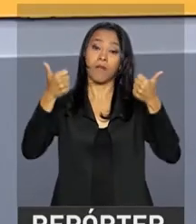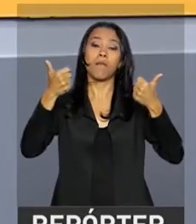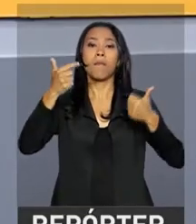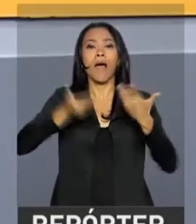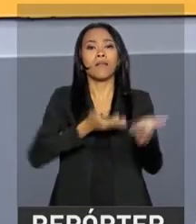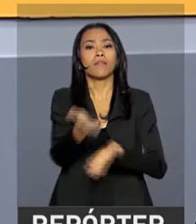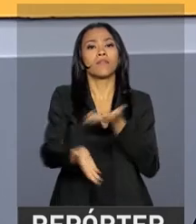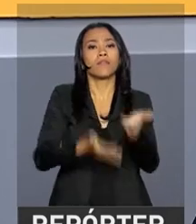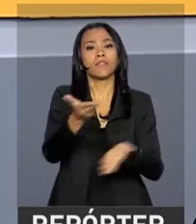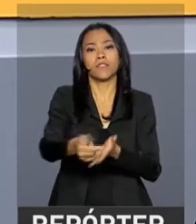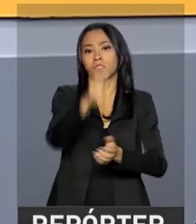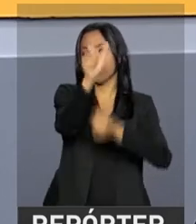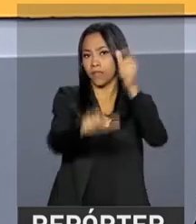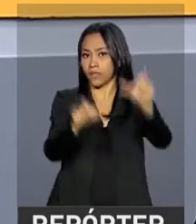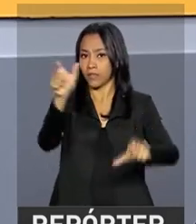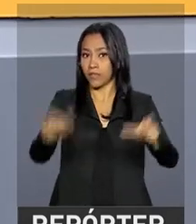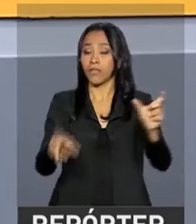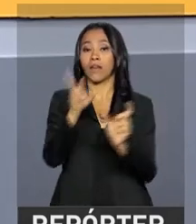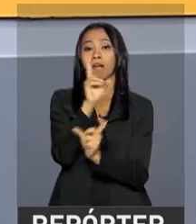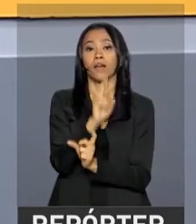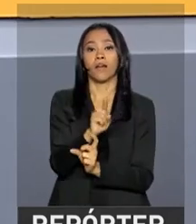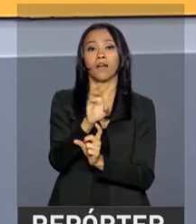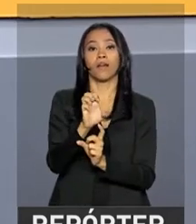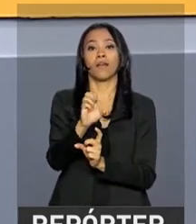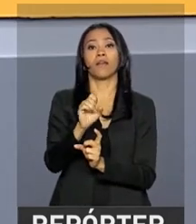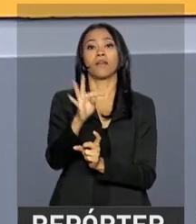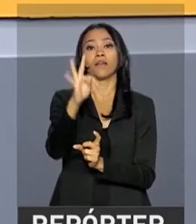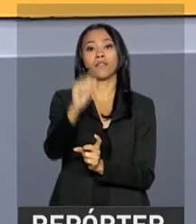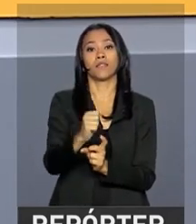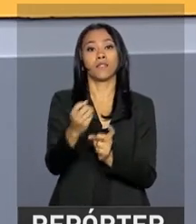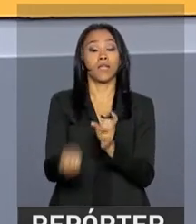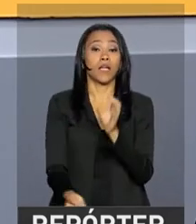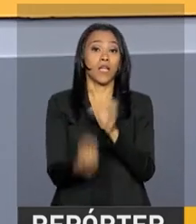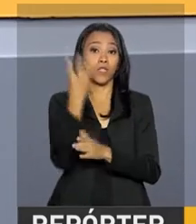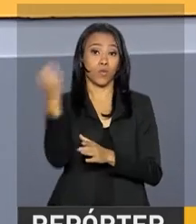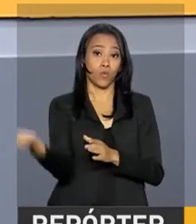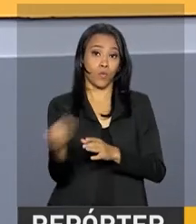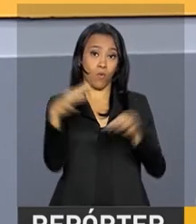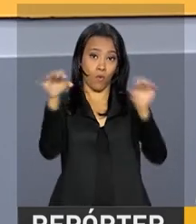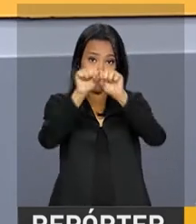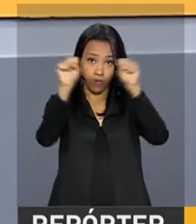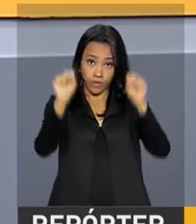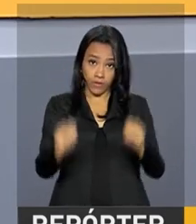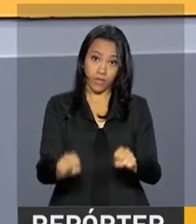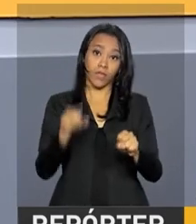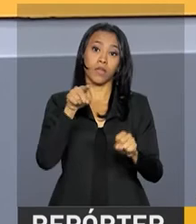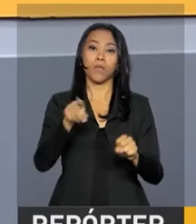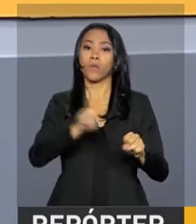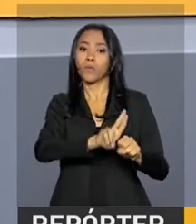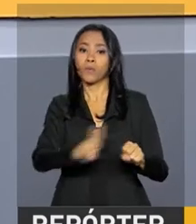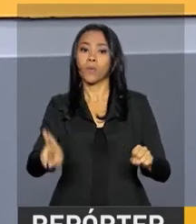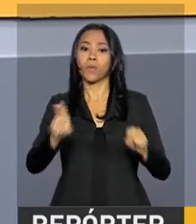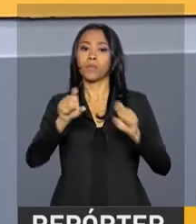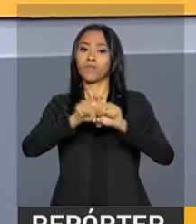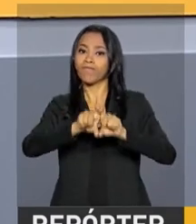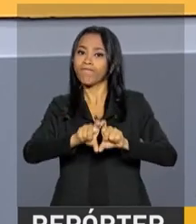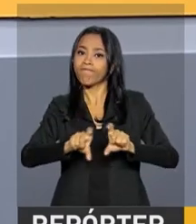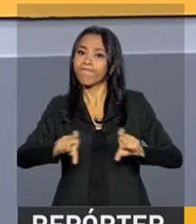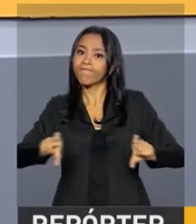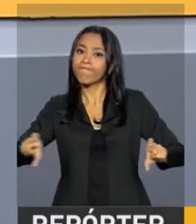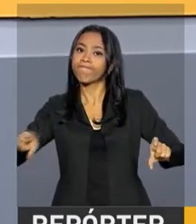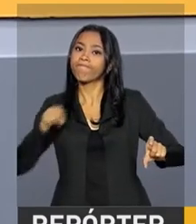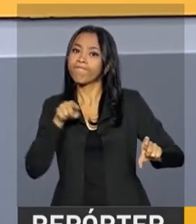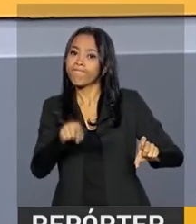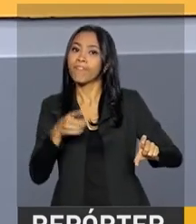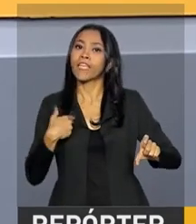o atendimento ao cidadão a receita federal lançou um novo portal na internet o espaço chamado de serviços da receita federal